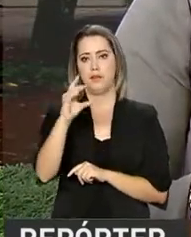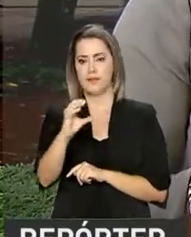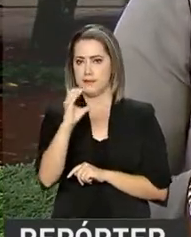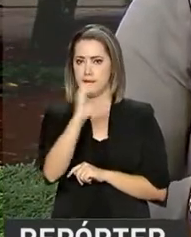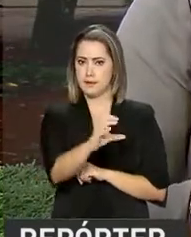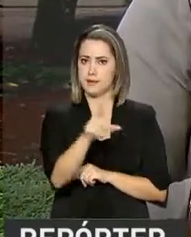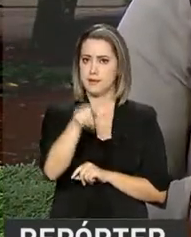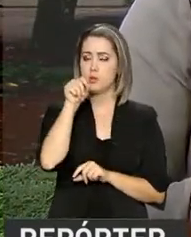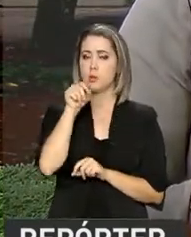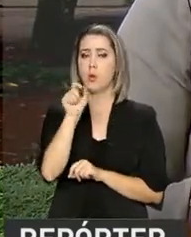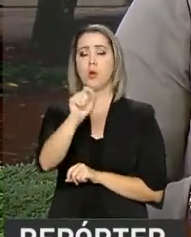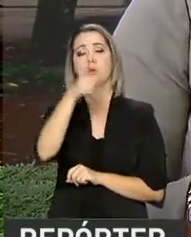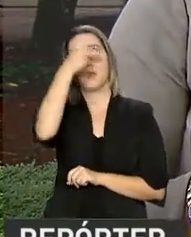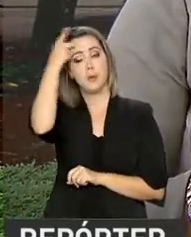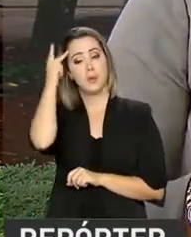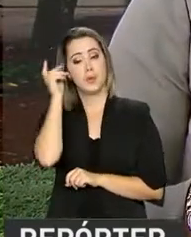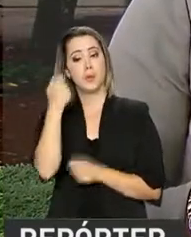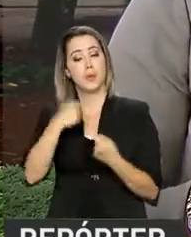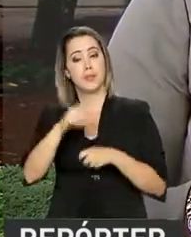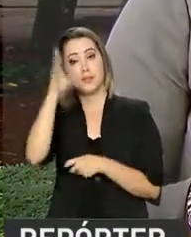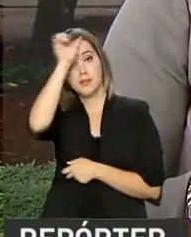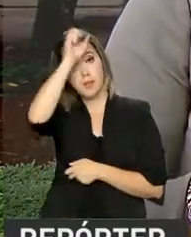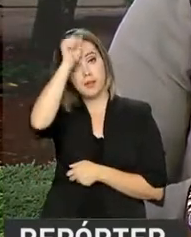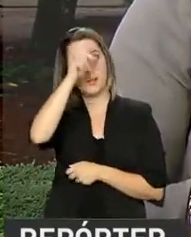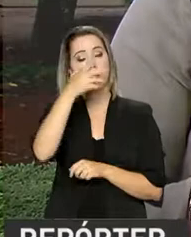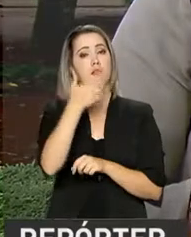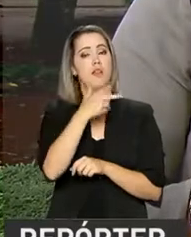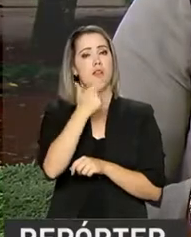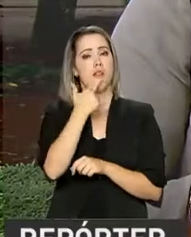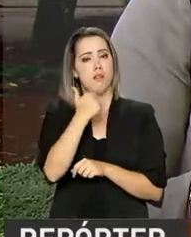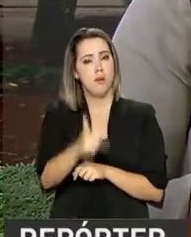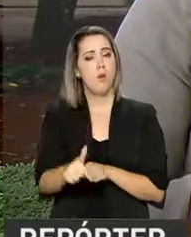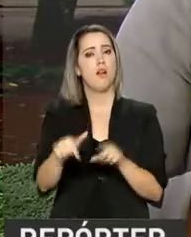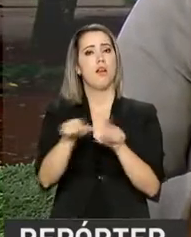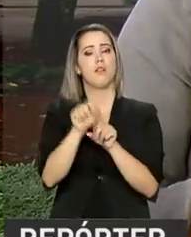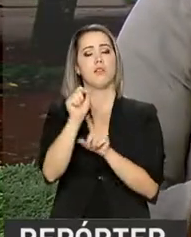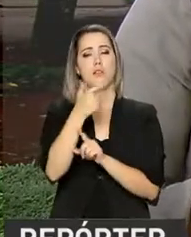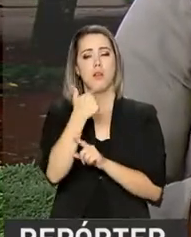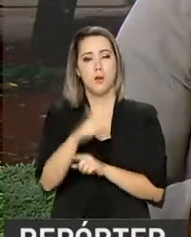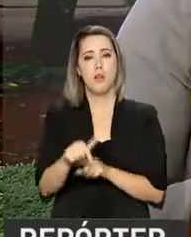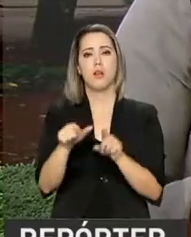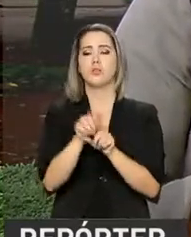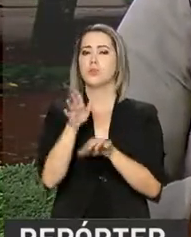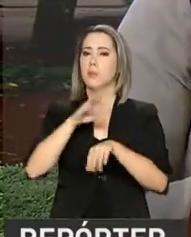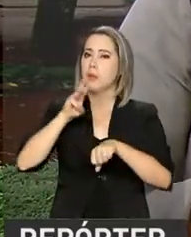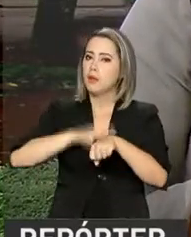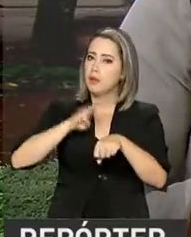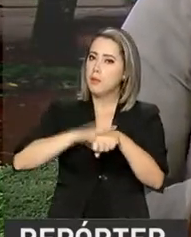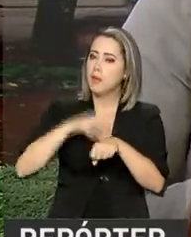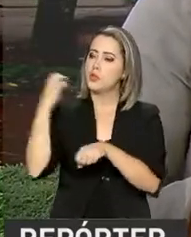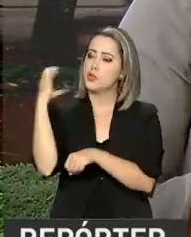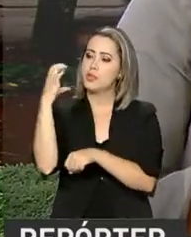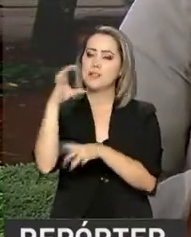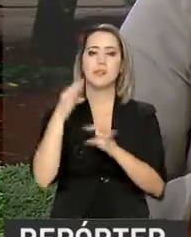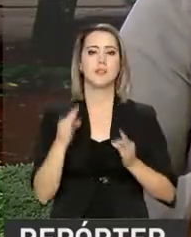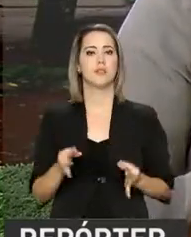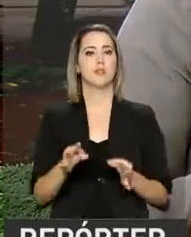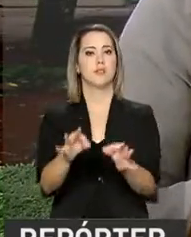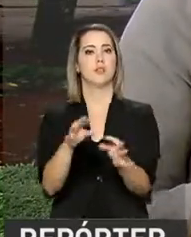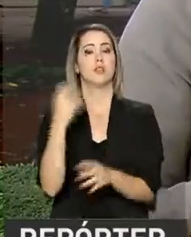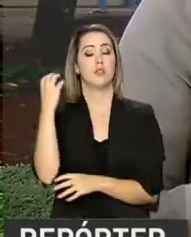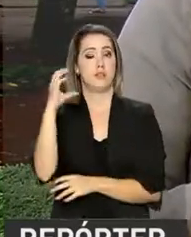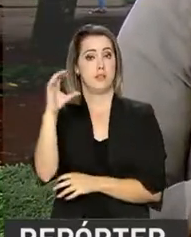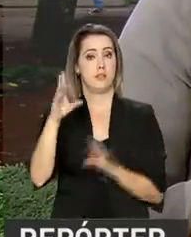define o que o aluno deve aprender em linguagens, matemática, ciências da natureza e suas tecnologias e